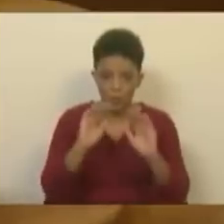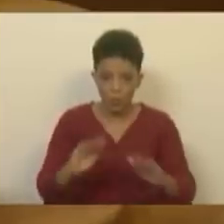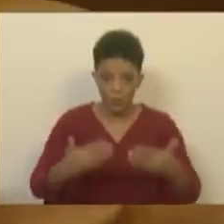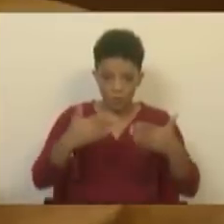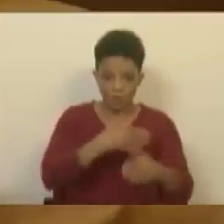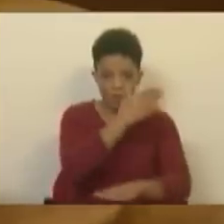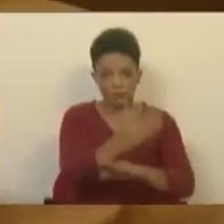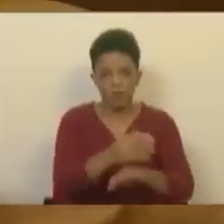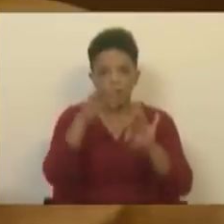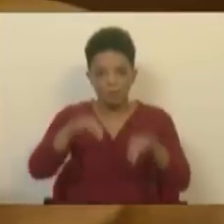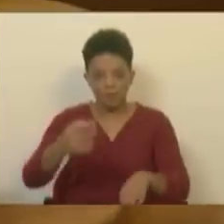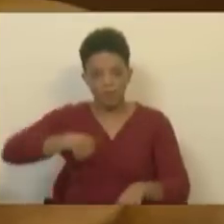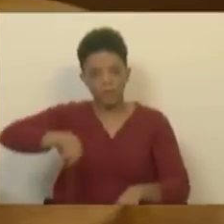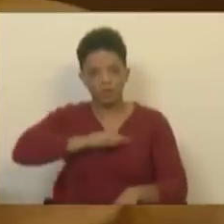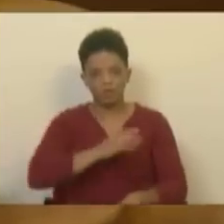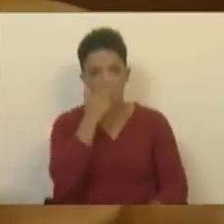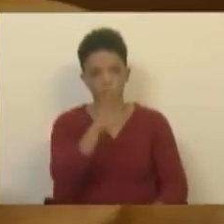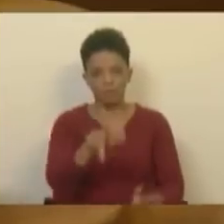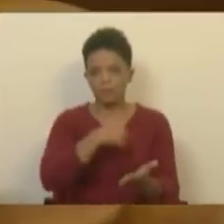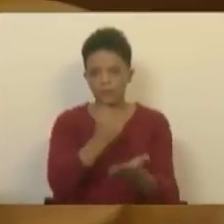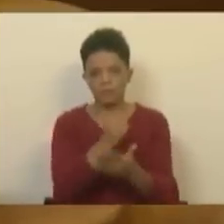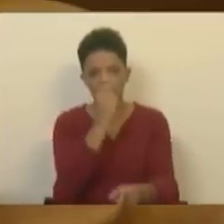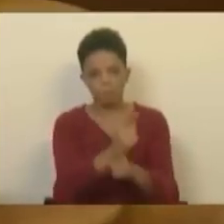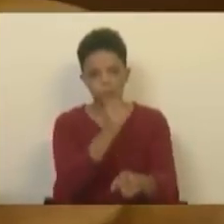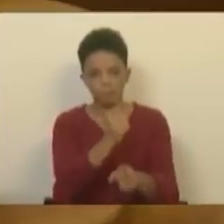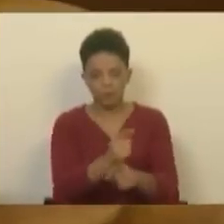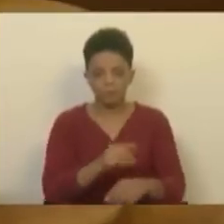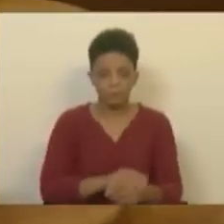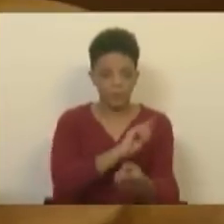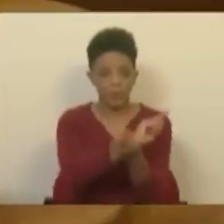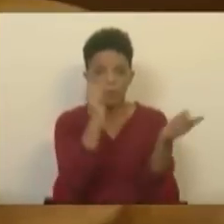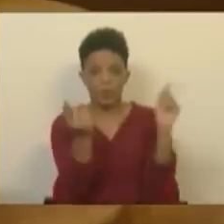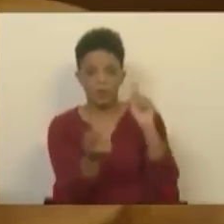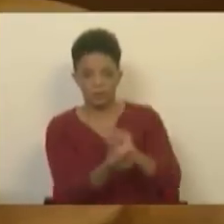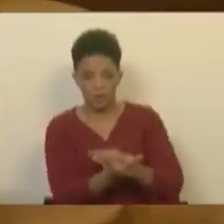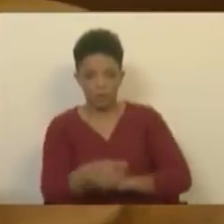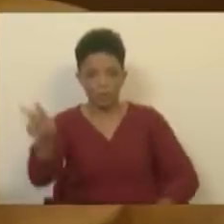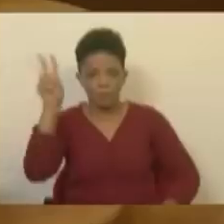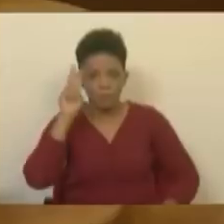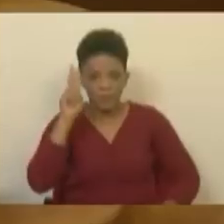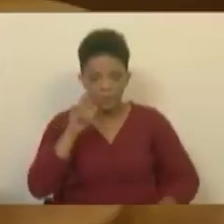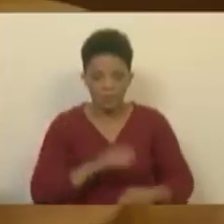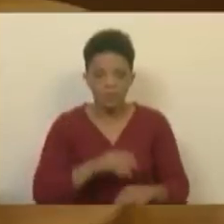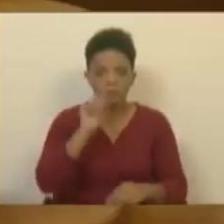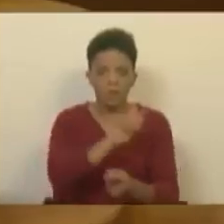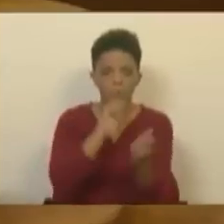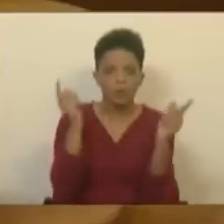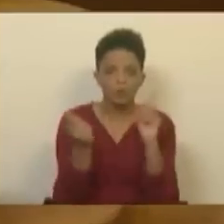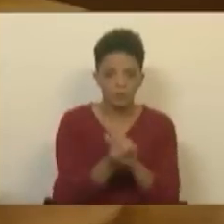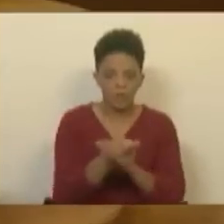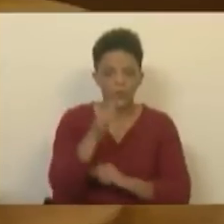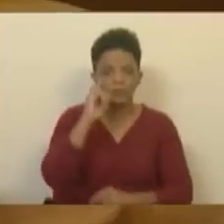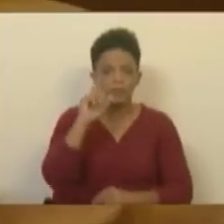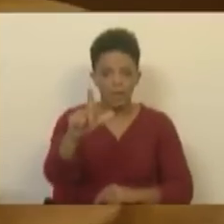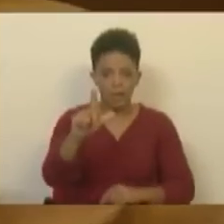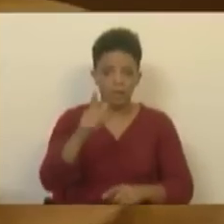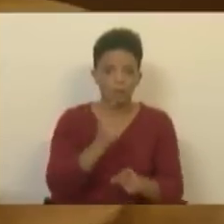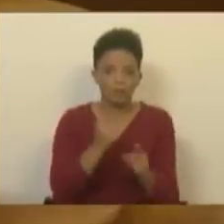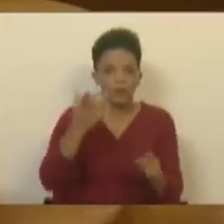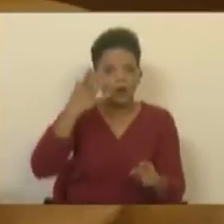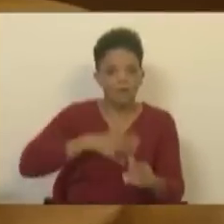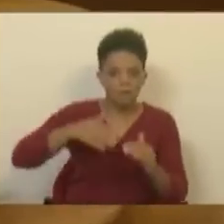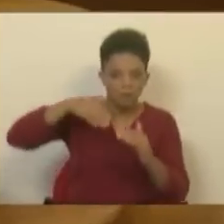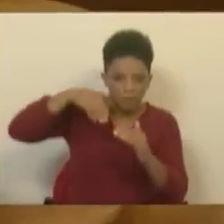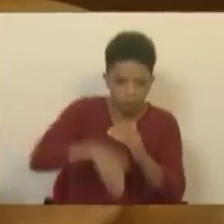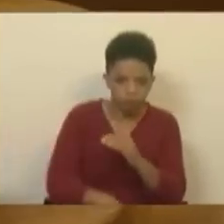início ao fim a postura do chega foi sempre a mesma ao contrário do PSD e ao contrário da iniciativa Liberal que quer